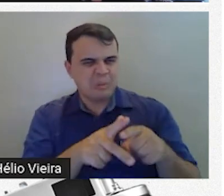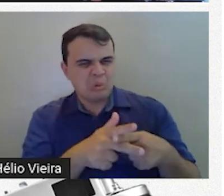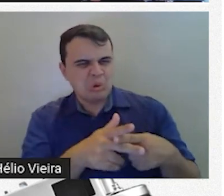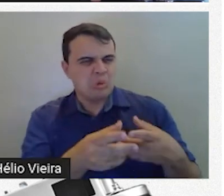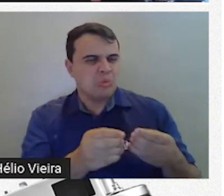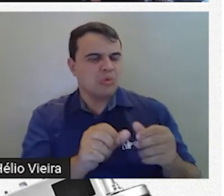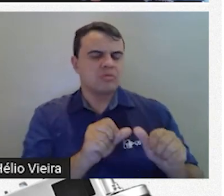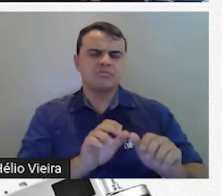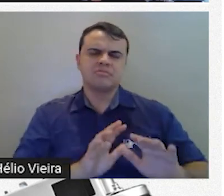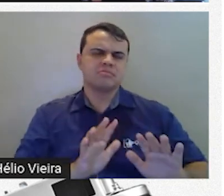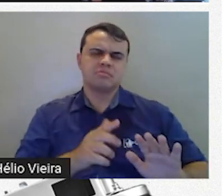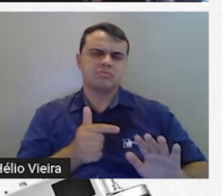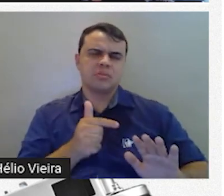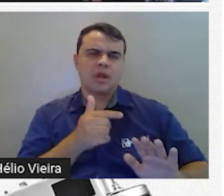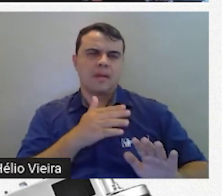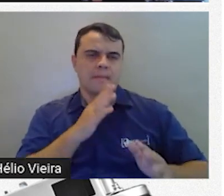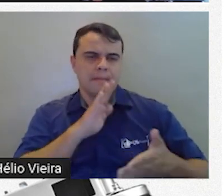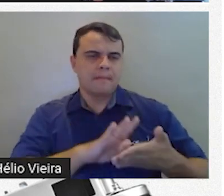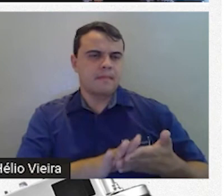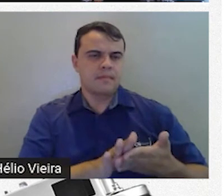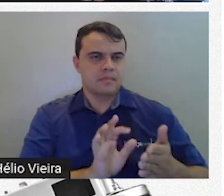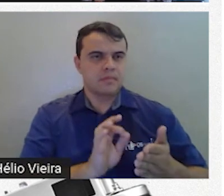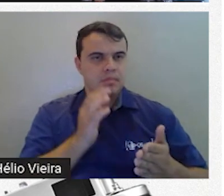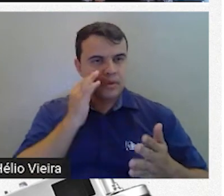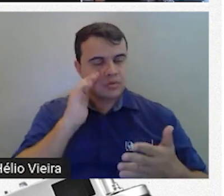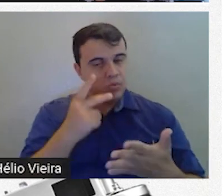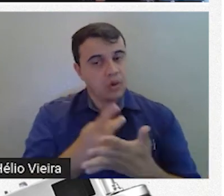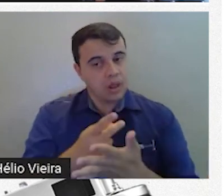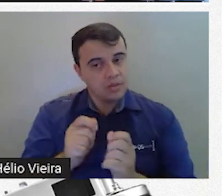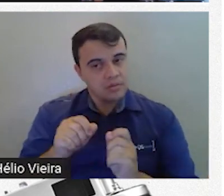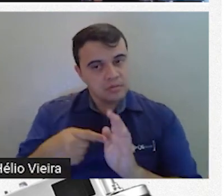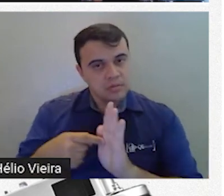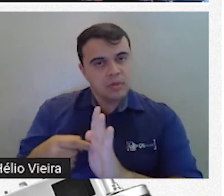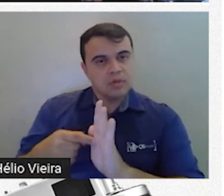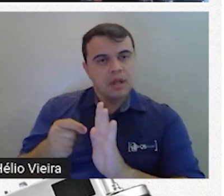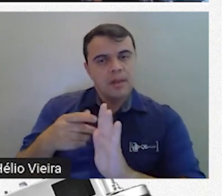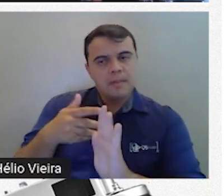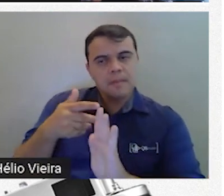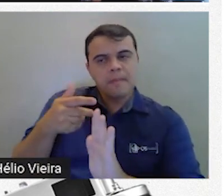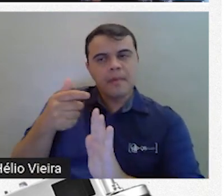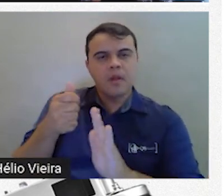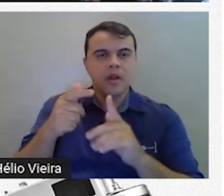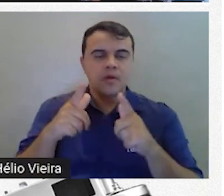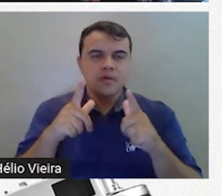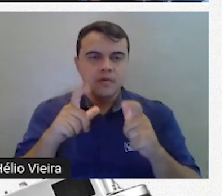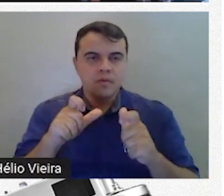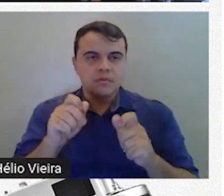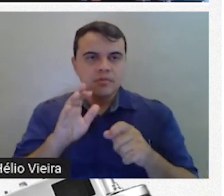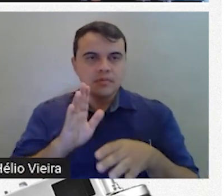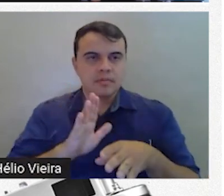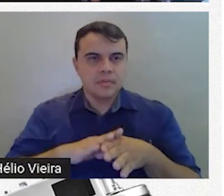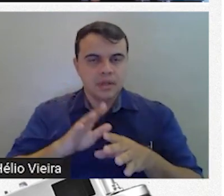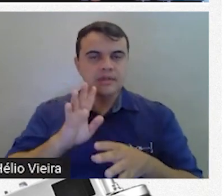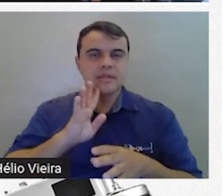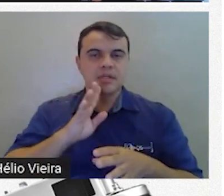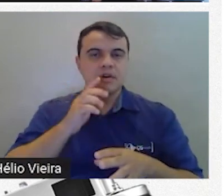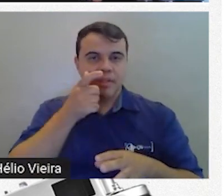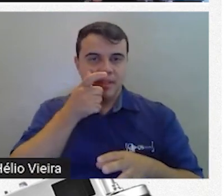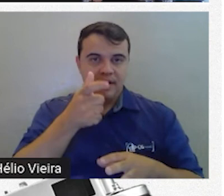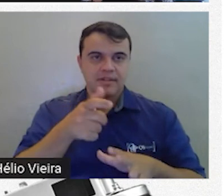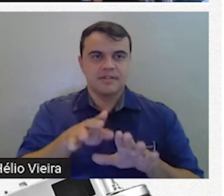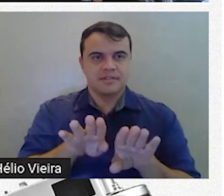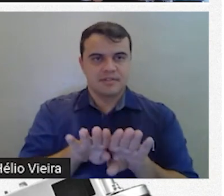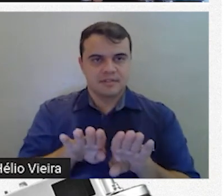muito. Na verdade, a gente pode trazer isso para aprimorar mais a imagem, deixar ela mais interessante também.